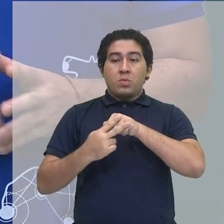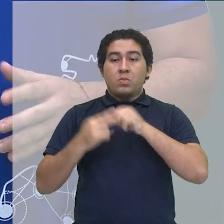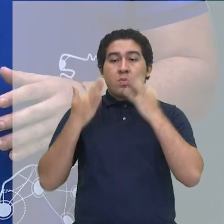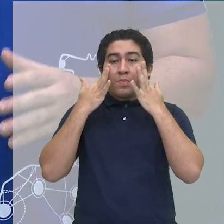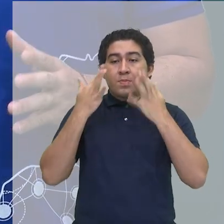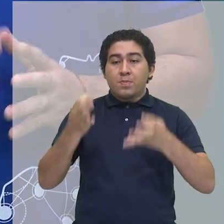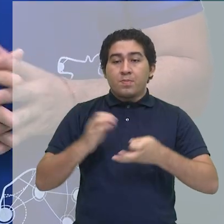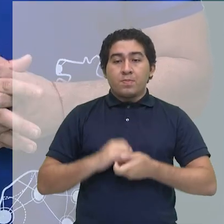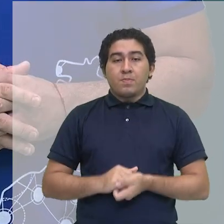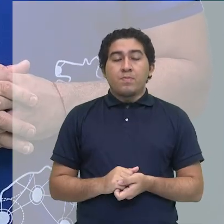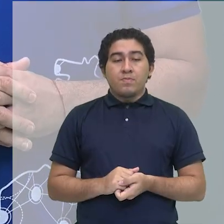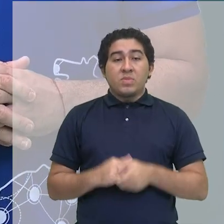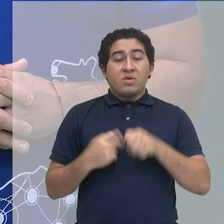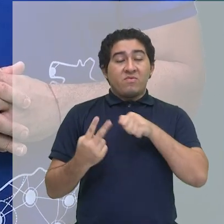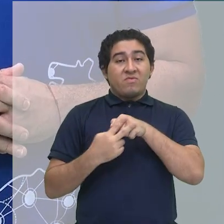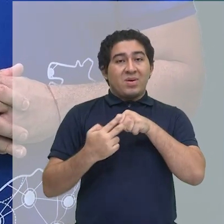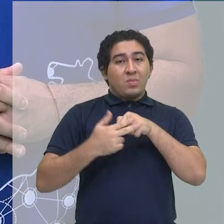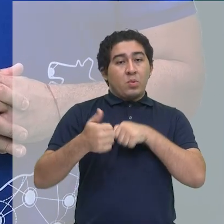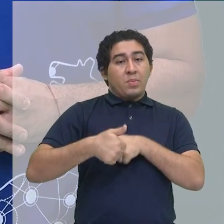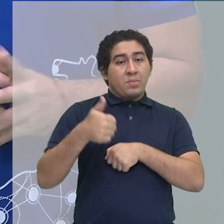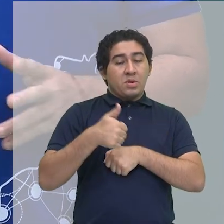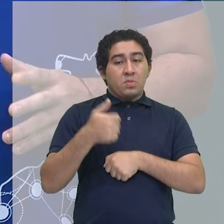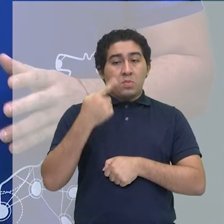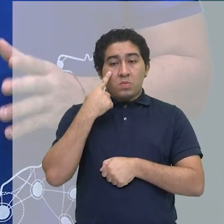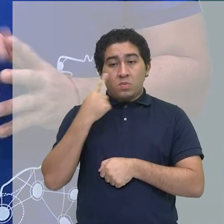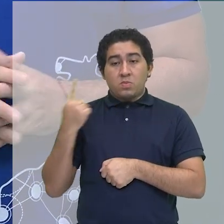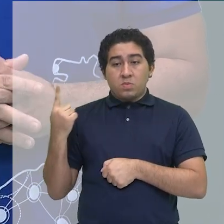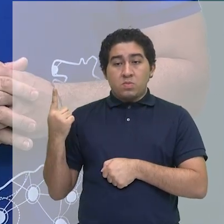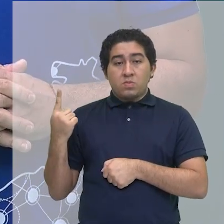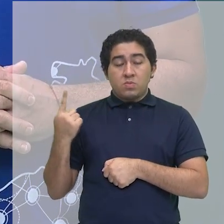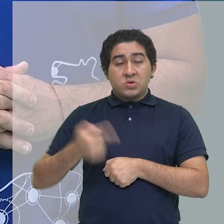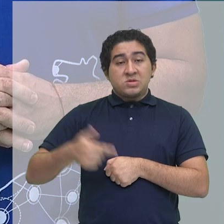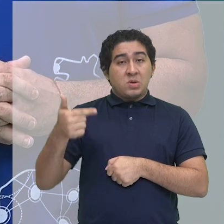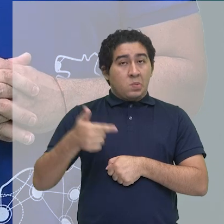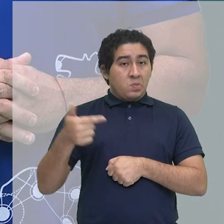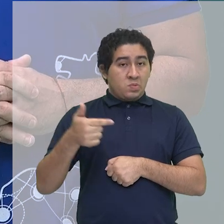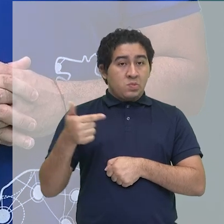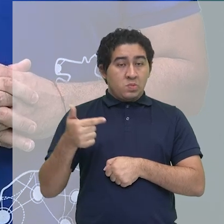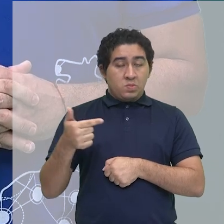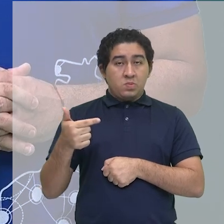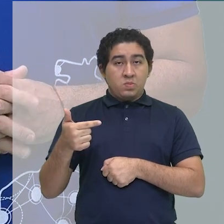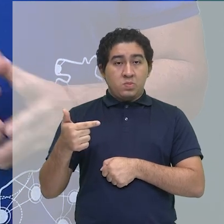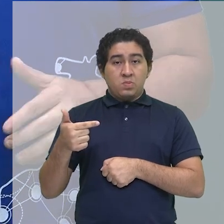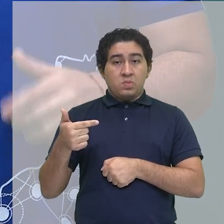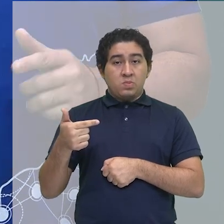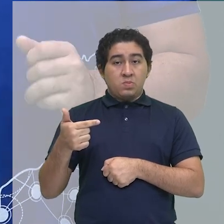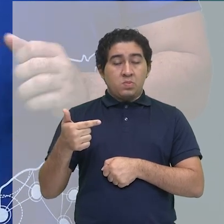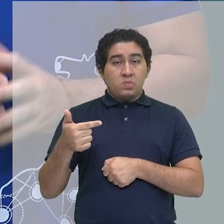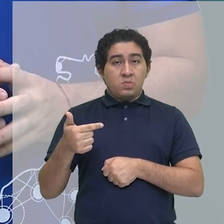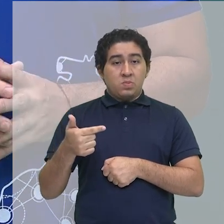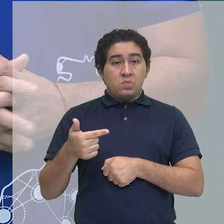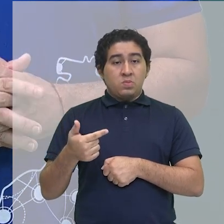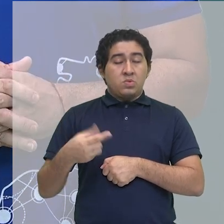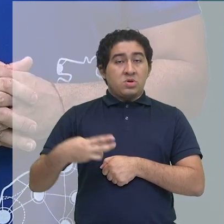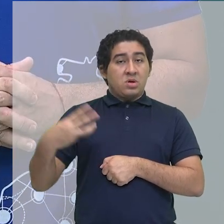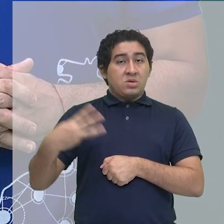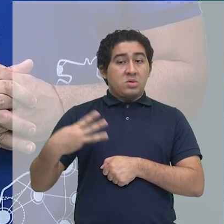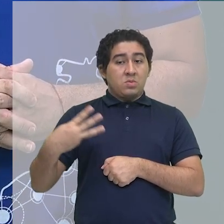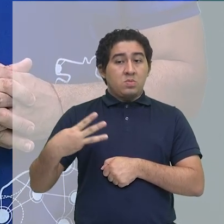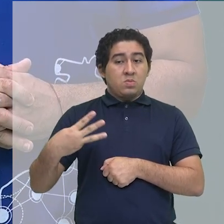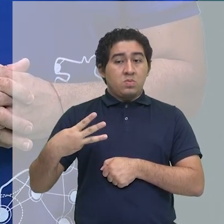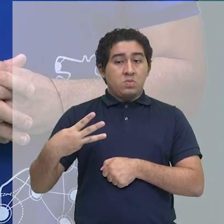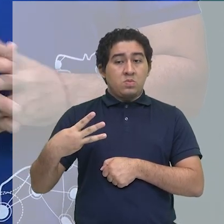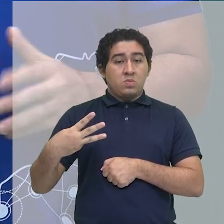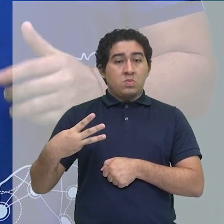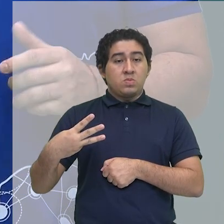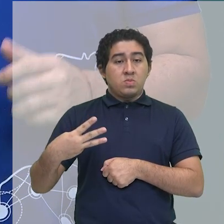atenção. Verbo número 1, considered. Verbo número 2, followed. Next,